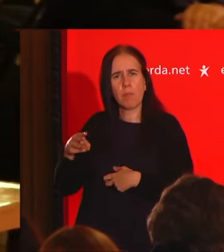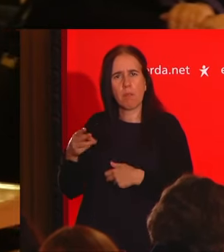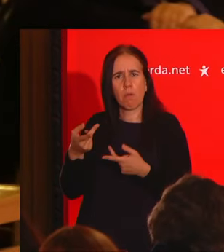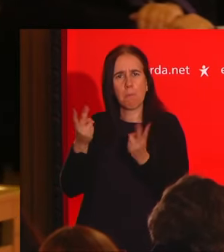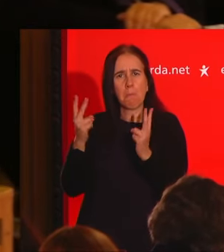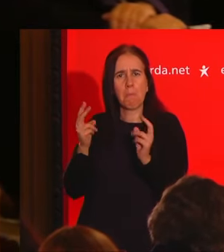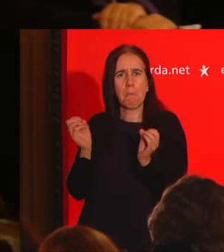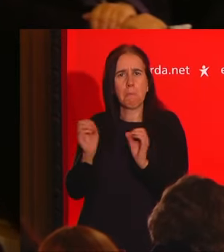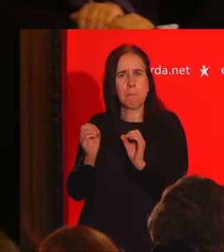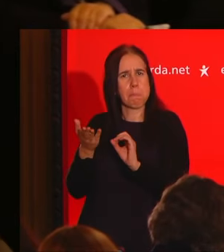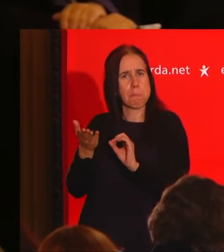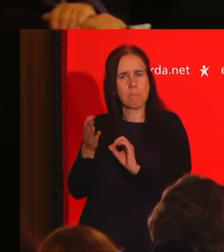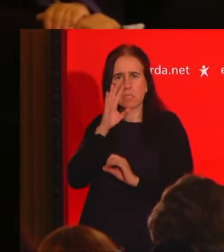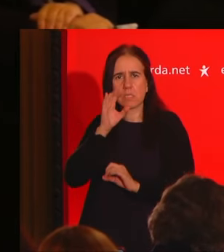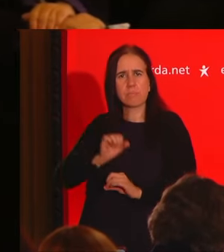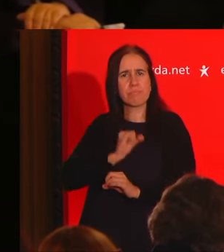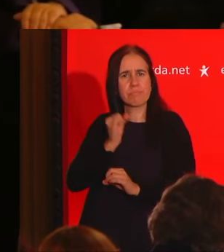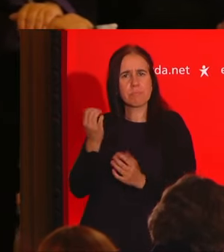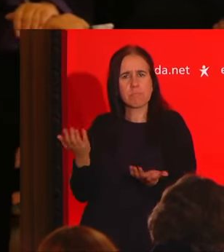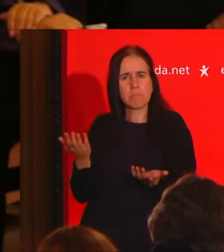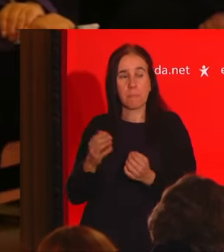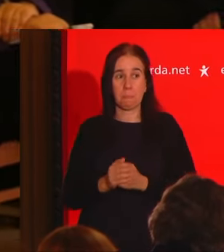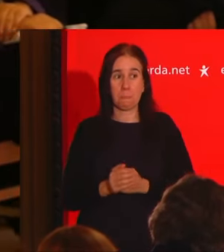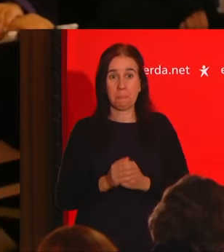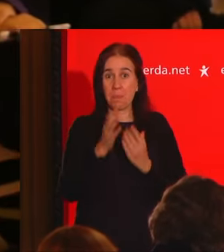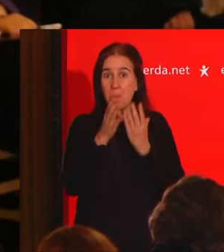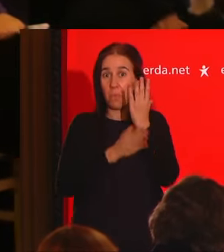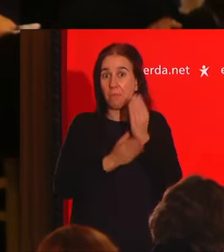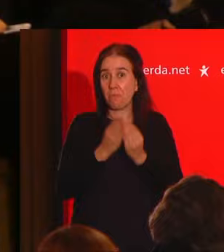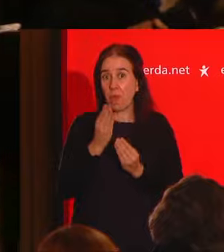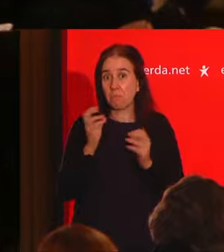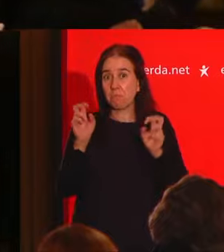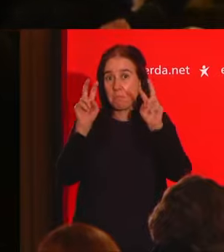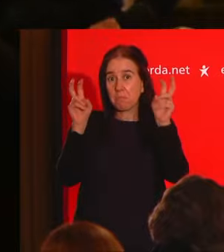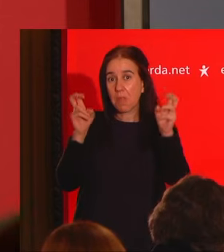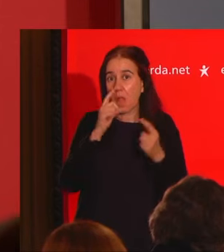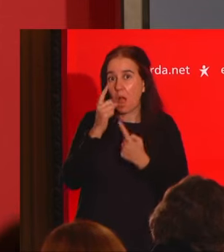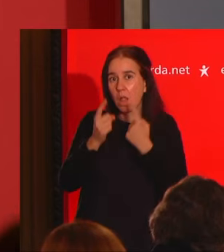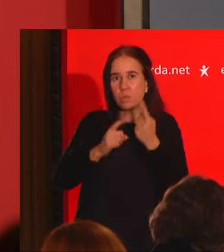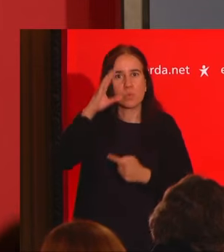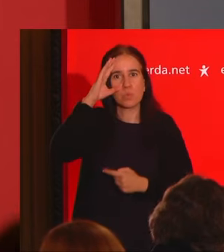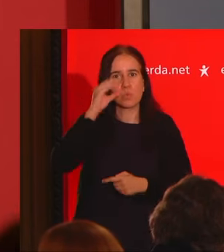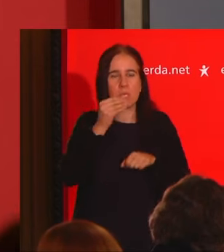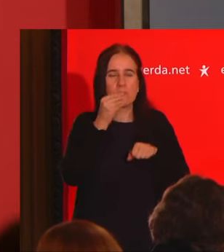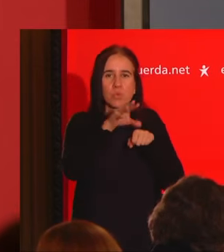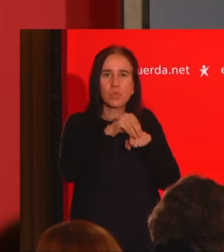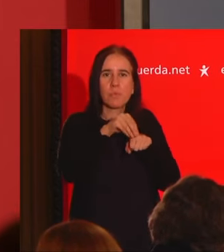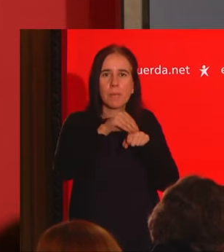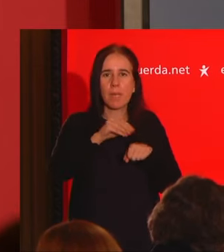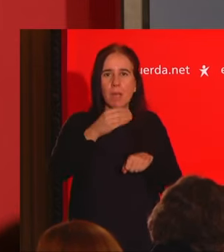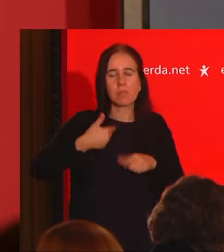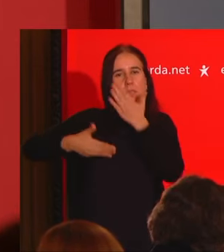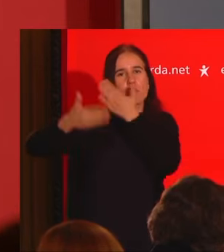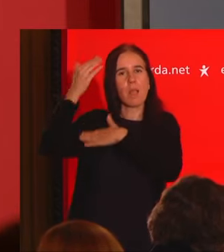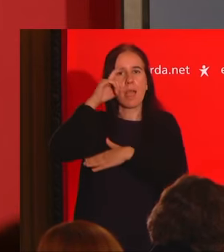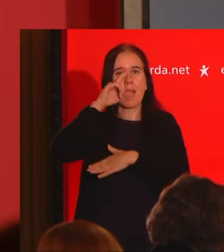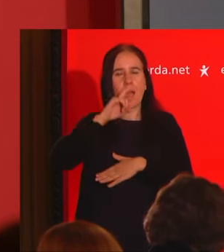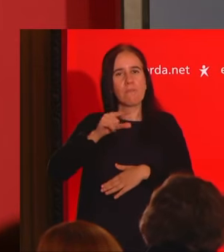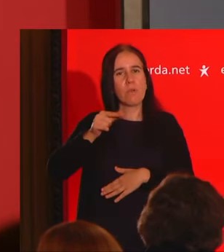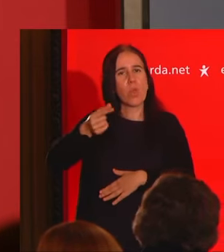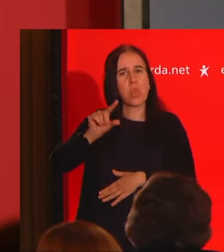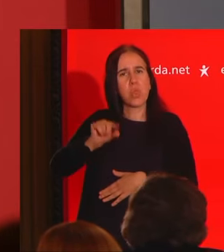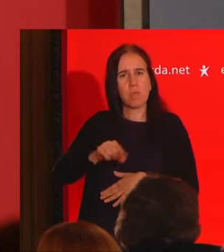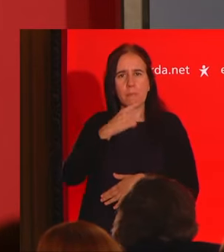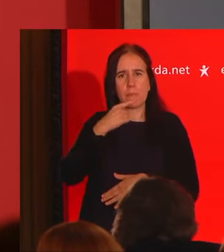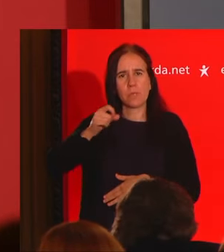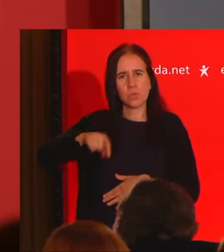ileso. Não sei se o advogado se referia a algum caso concreto. Sobre supermercados, lembro-me na altura da promoção do Pingo Doce